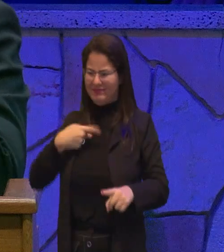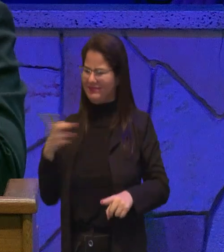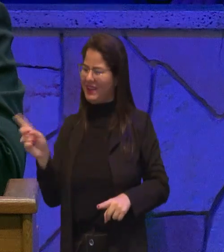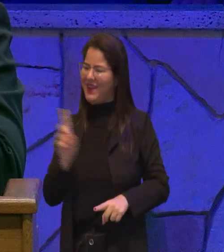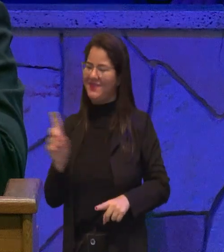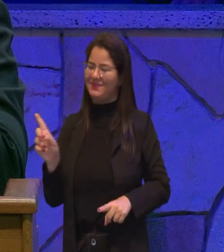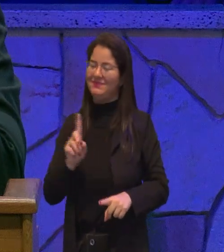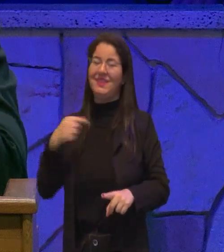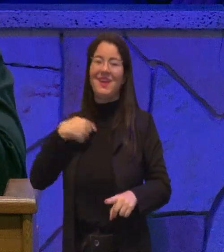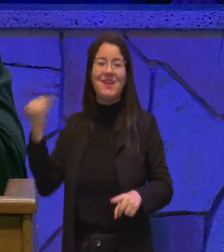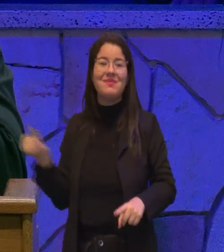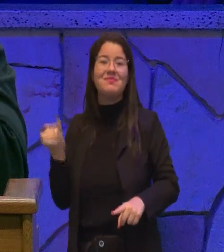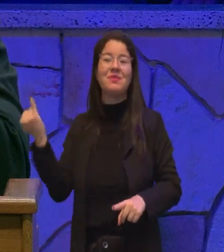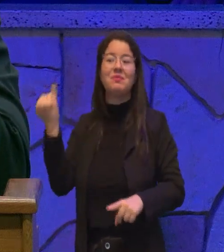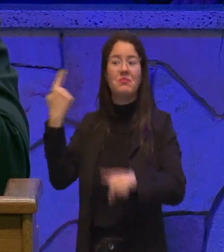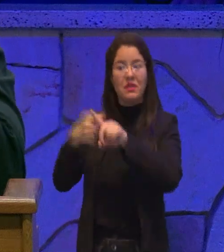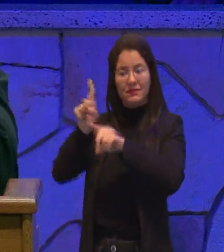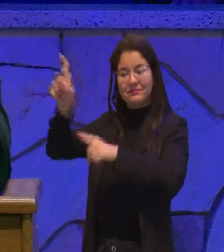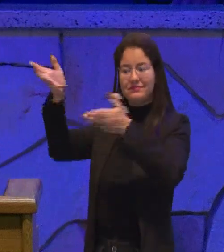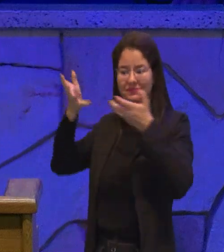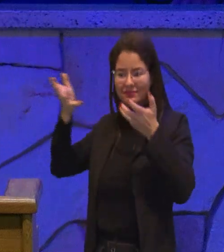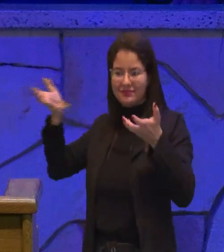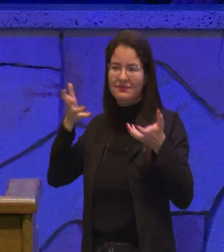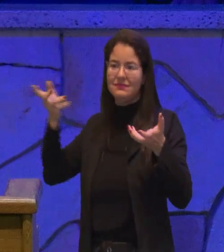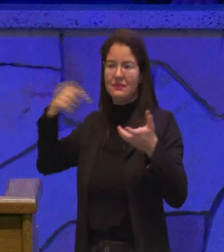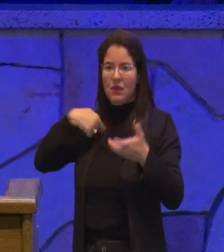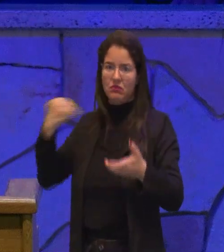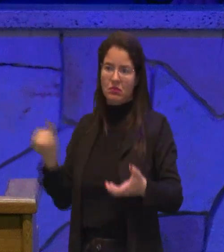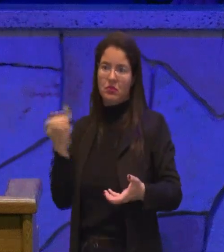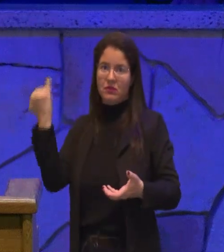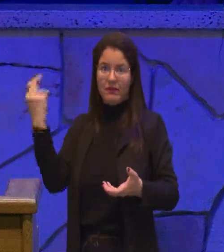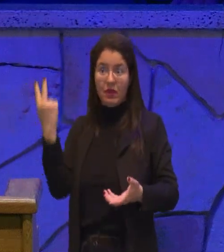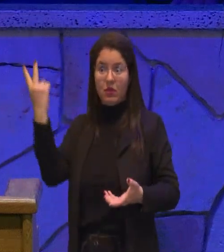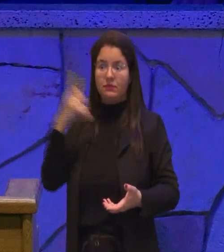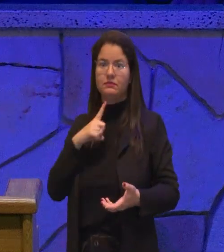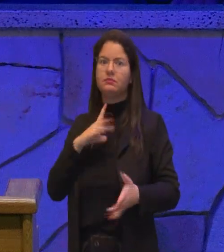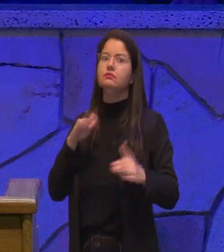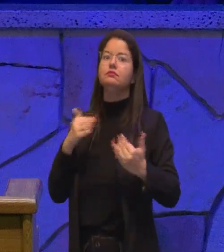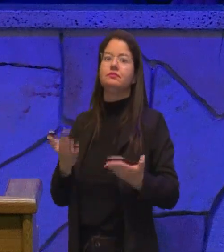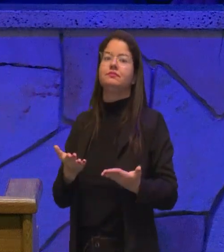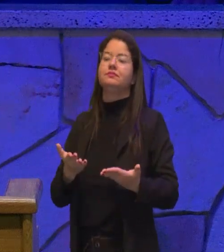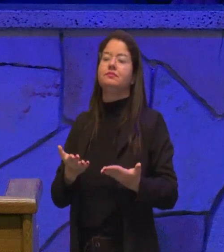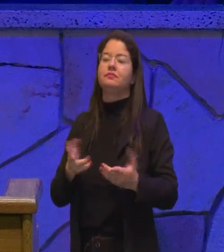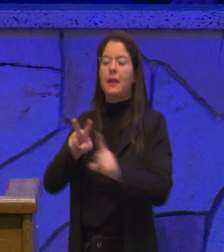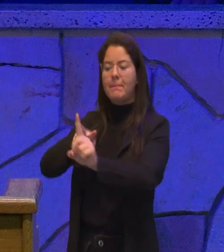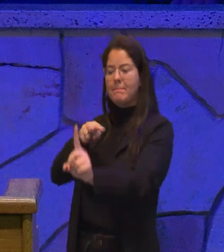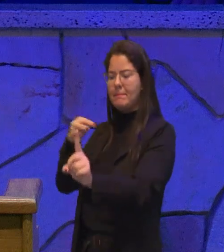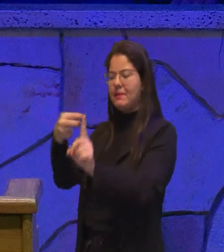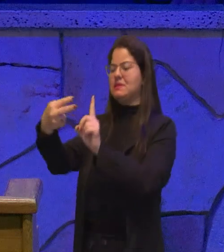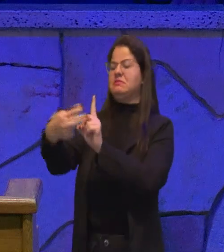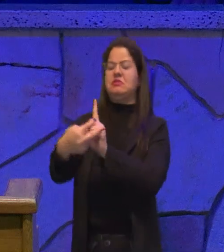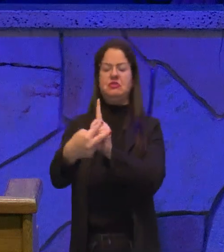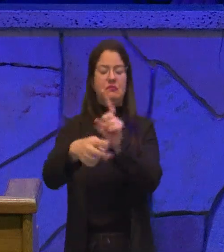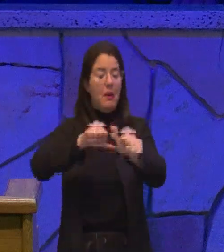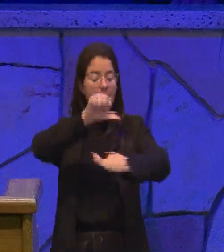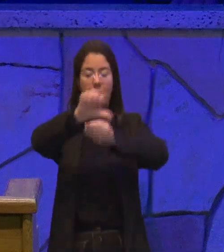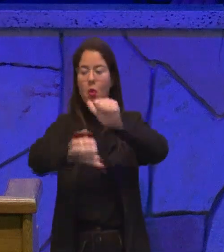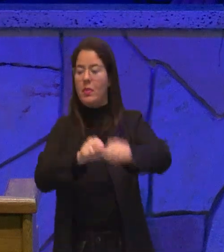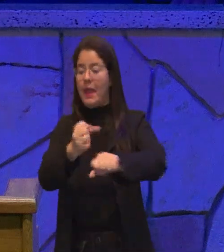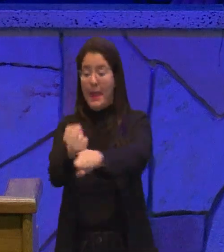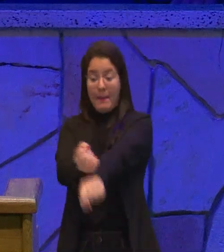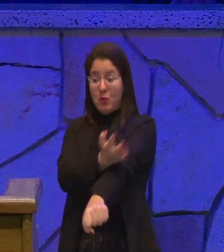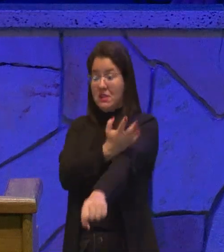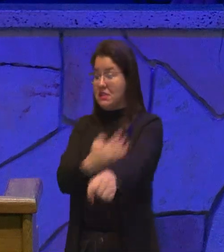Eu sou importante porque assim Deus o quis. Isso muda completamente a nossa perspectiva, inclusive emocional.